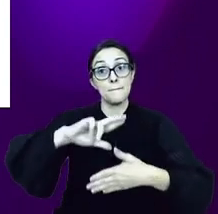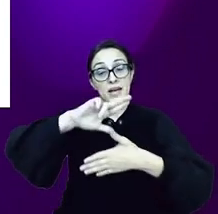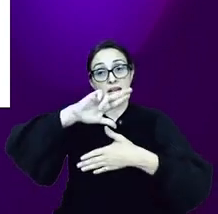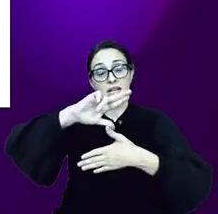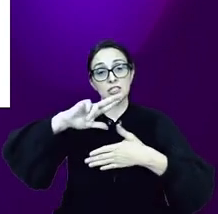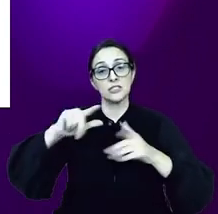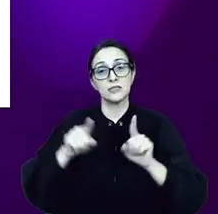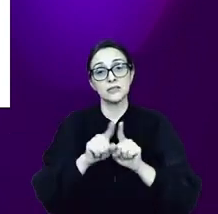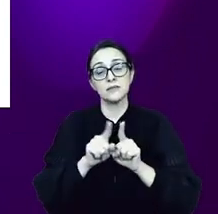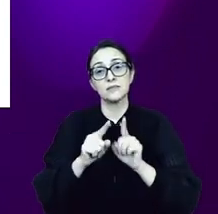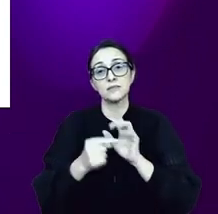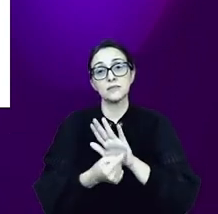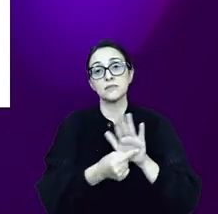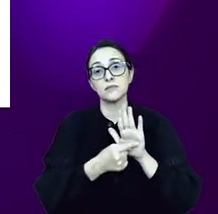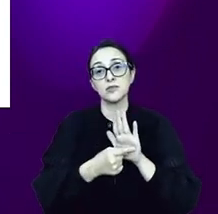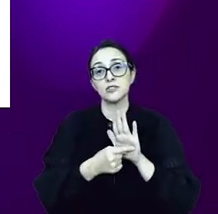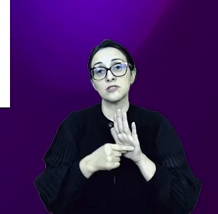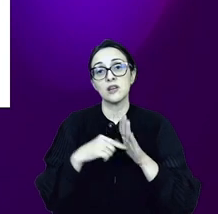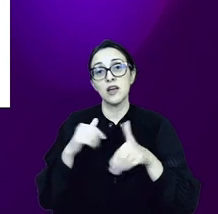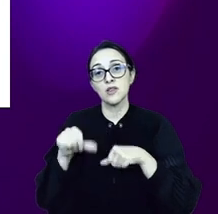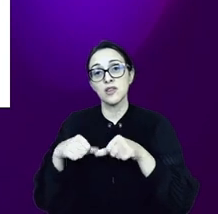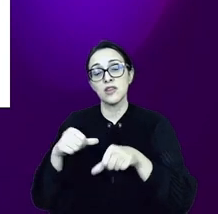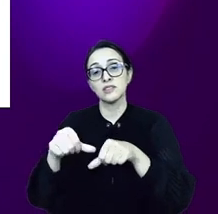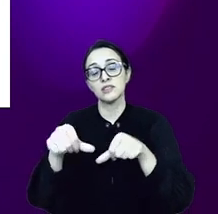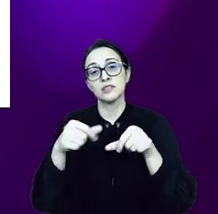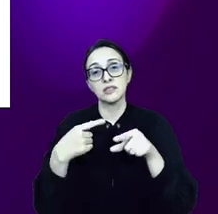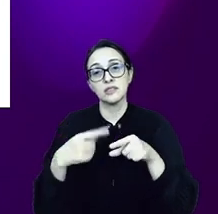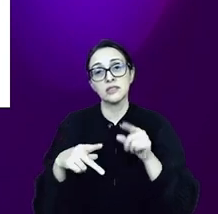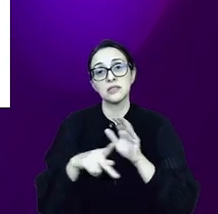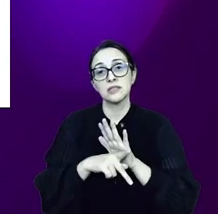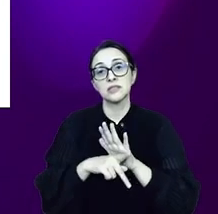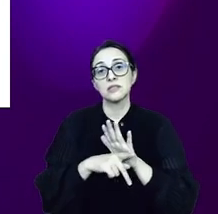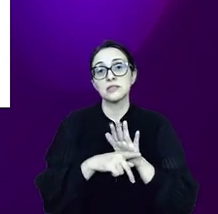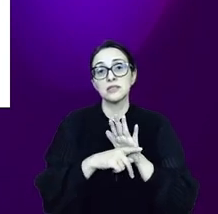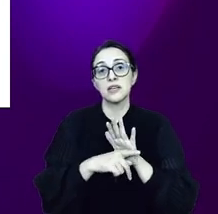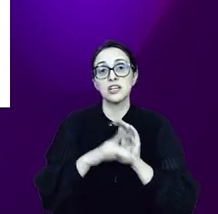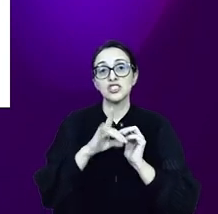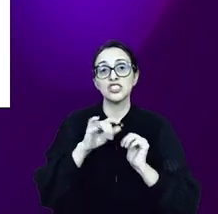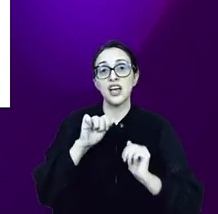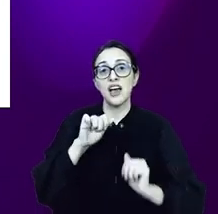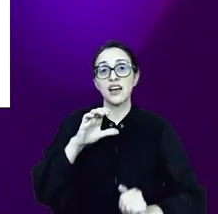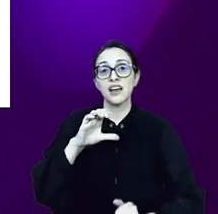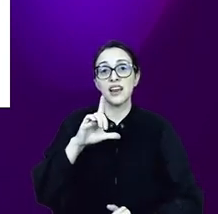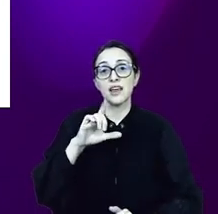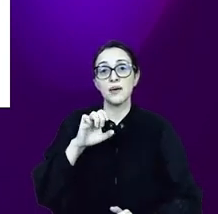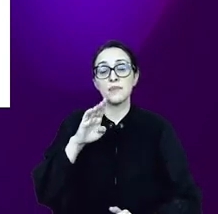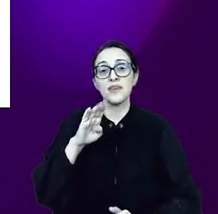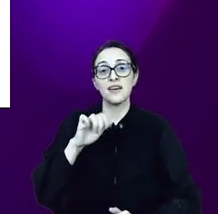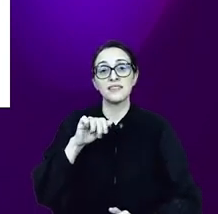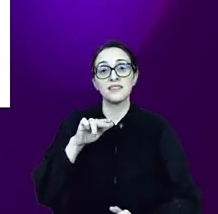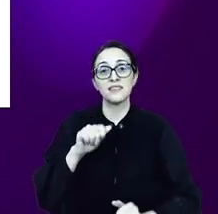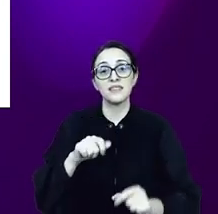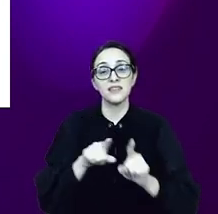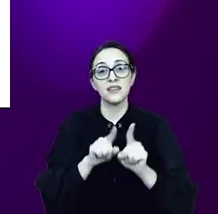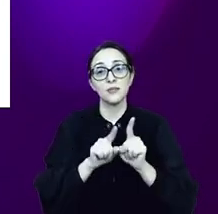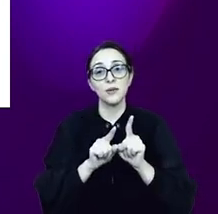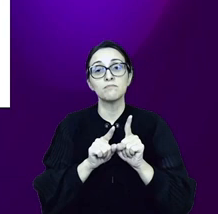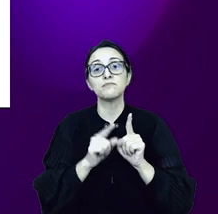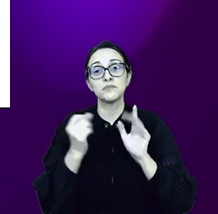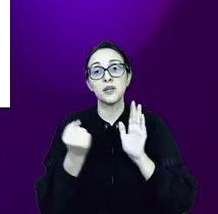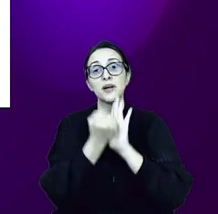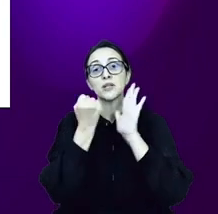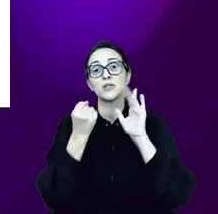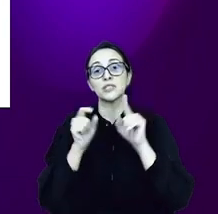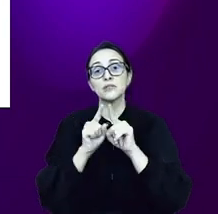termina identificando realmente alterações da pressão intracraniana como um marcador importante. Também